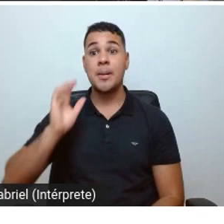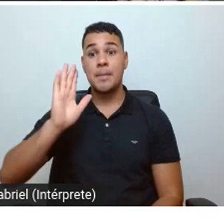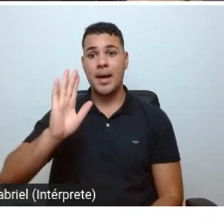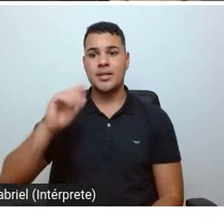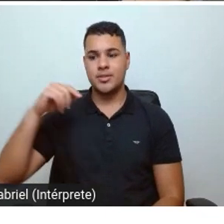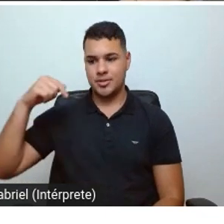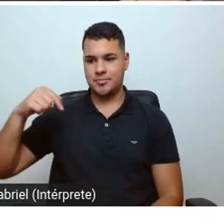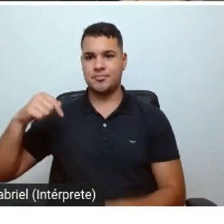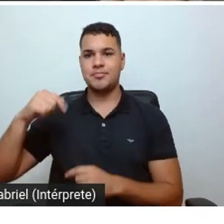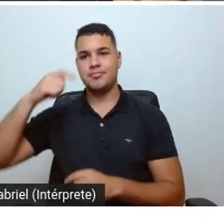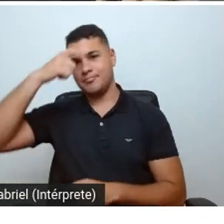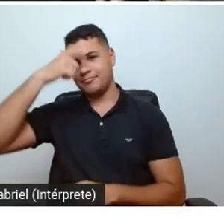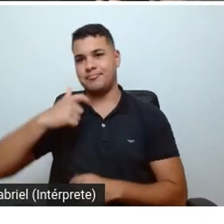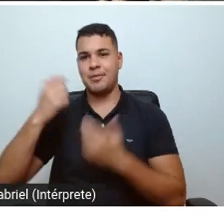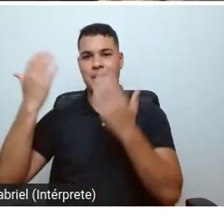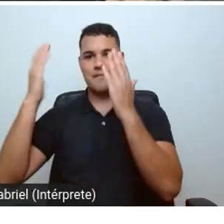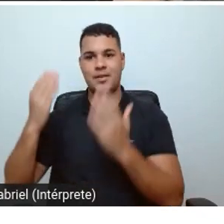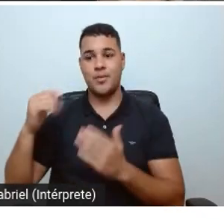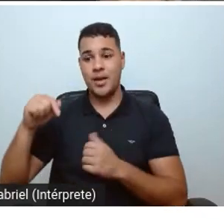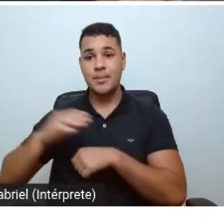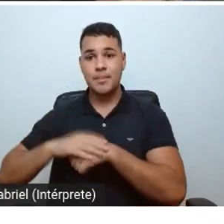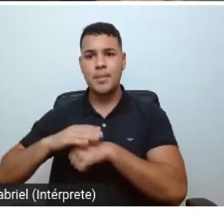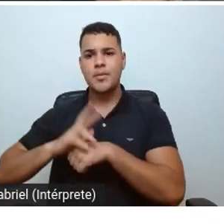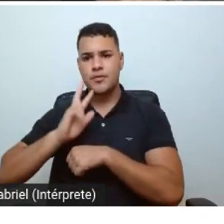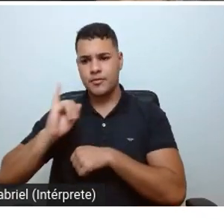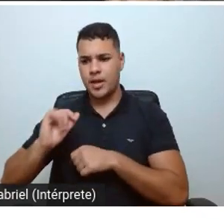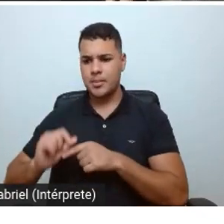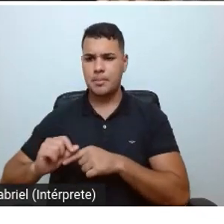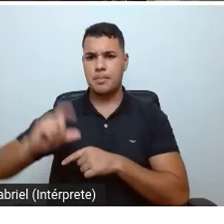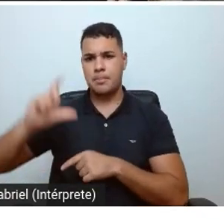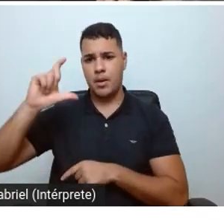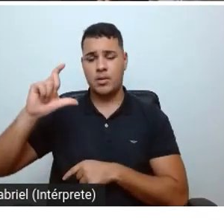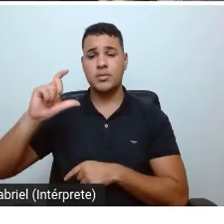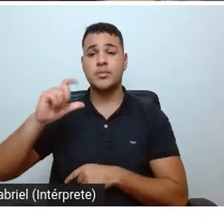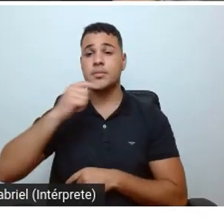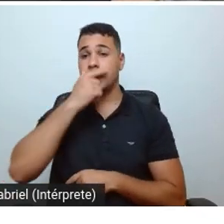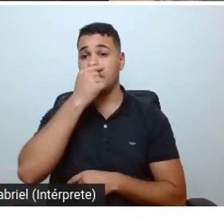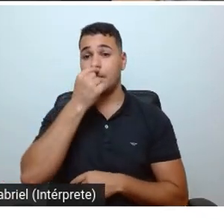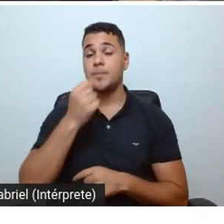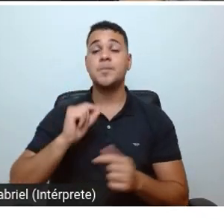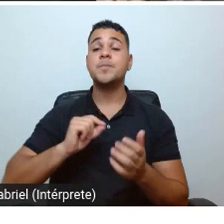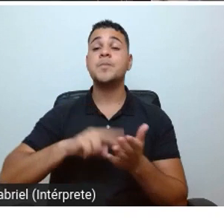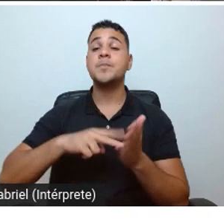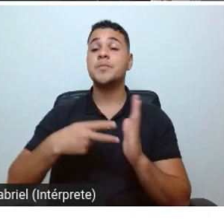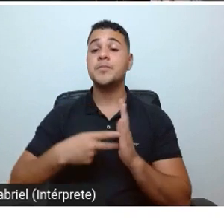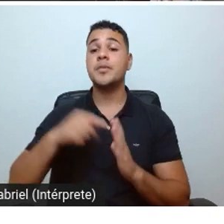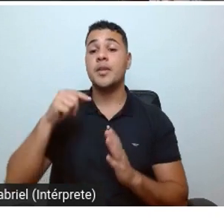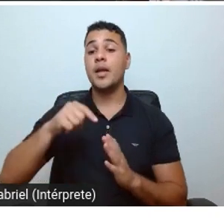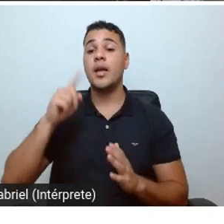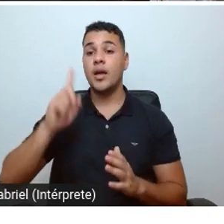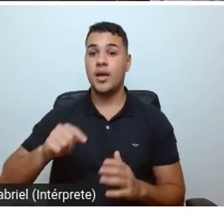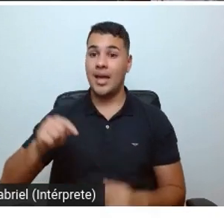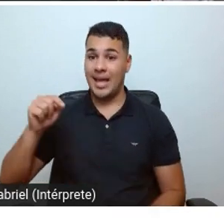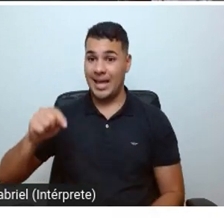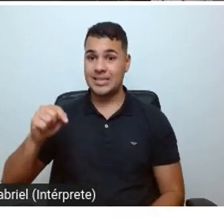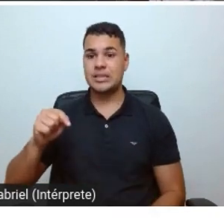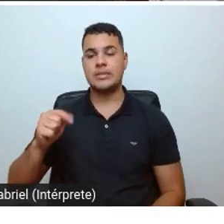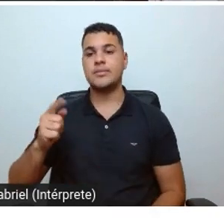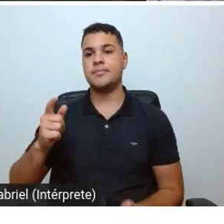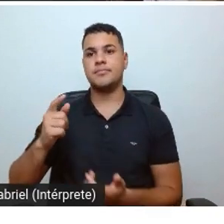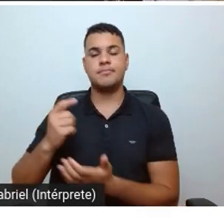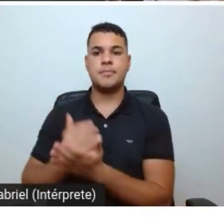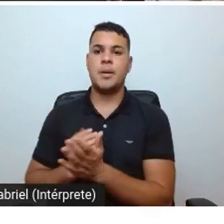muito alta, é porque a agressividade dessa intenção, ela está muito alta. Ela mesmo